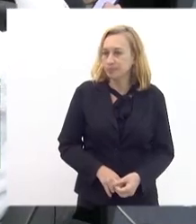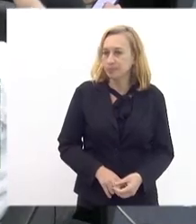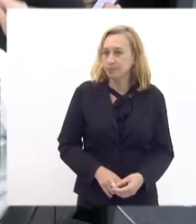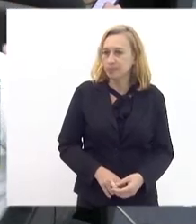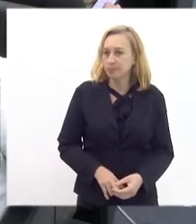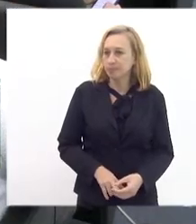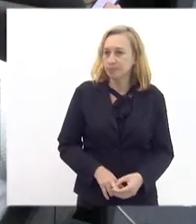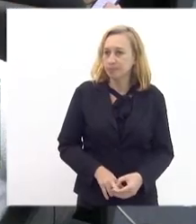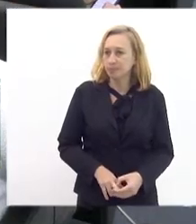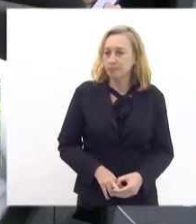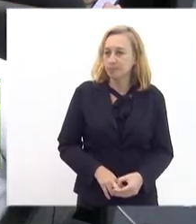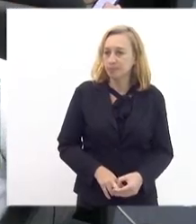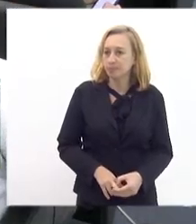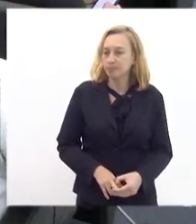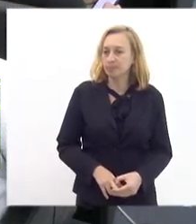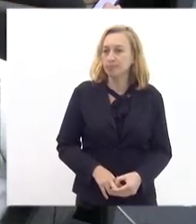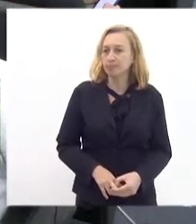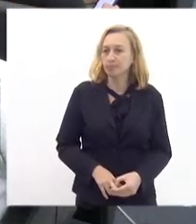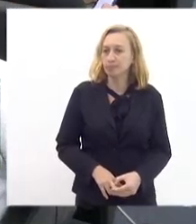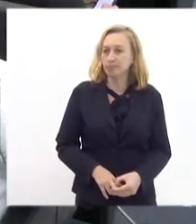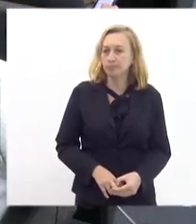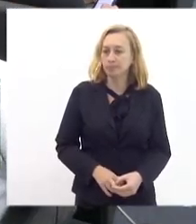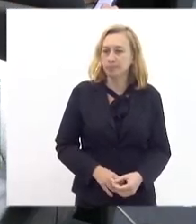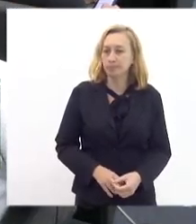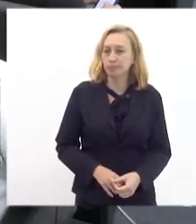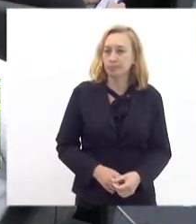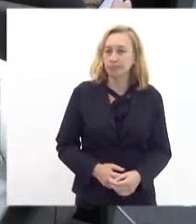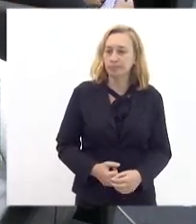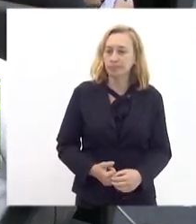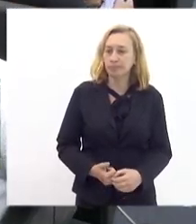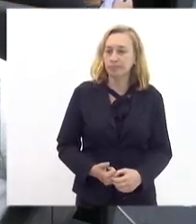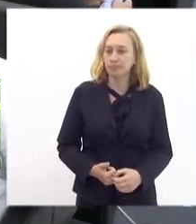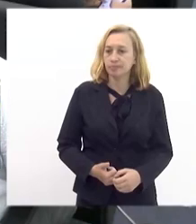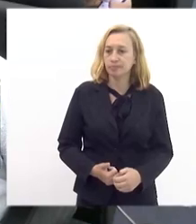E aí E aí